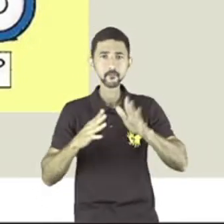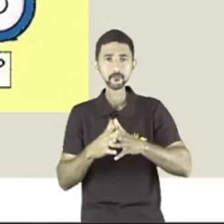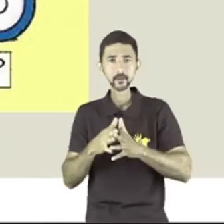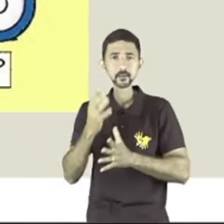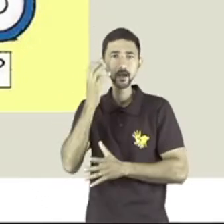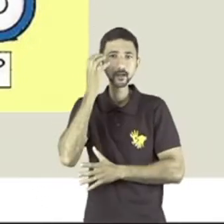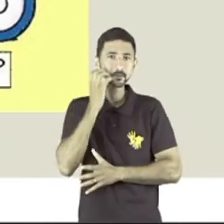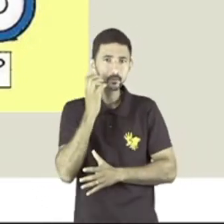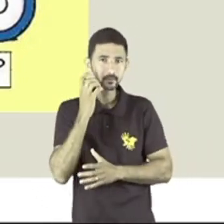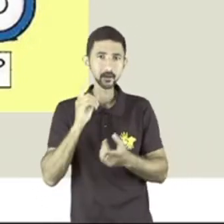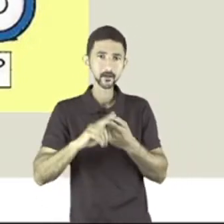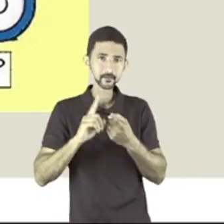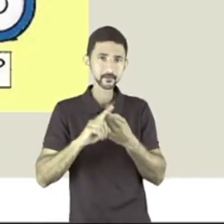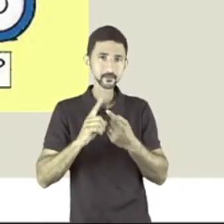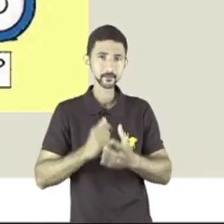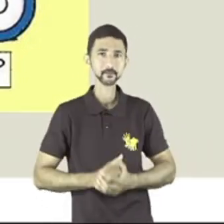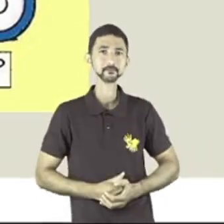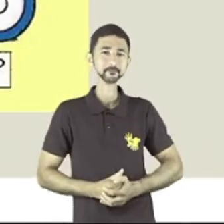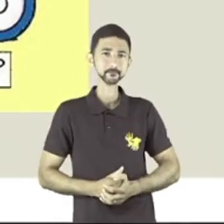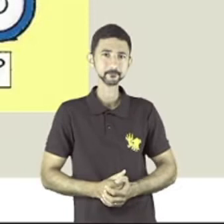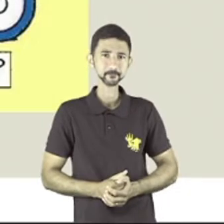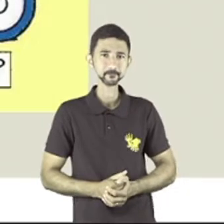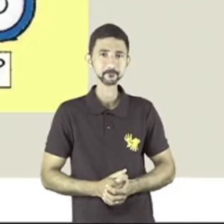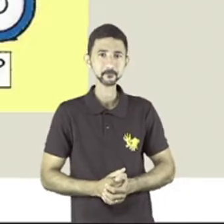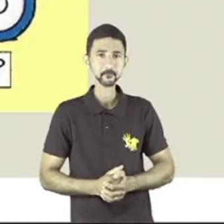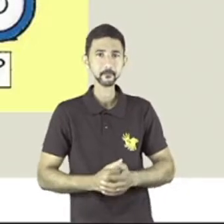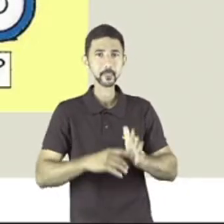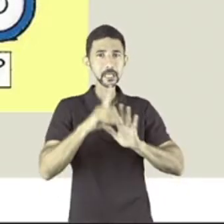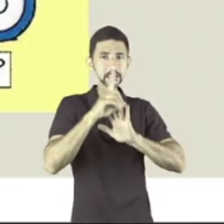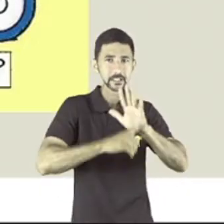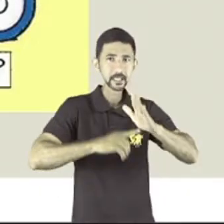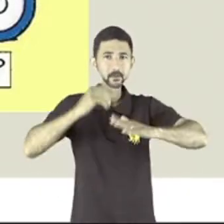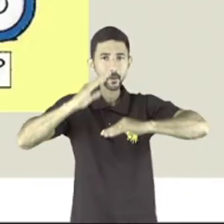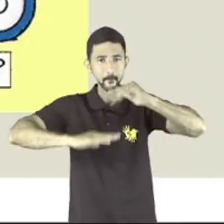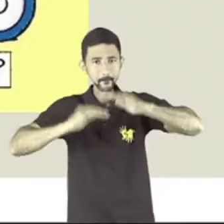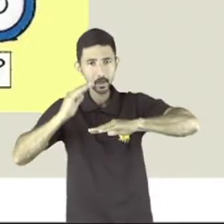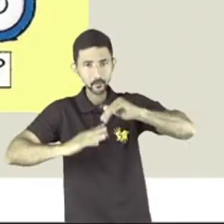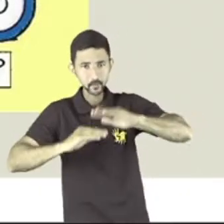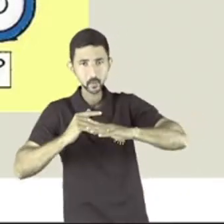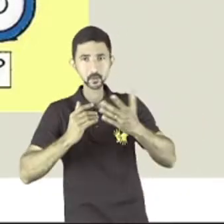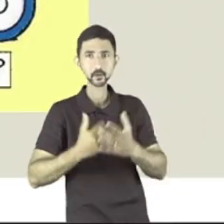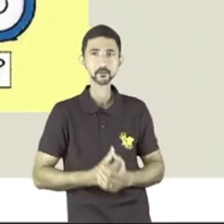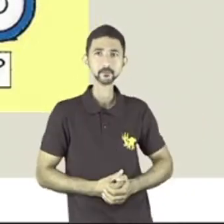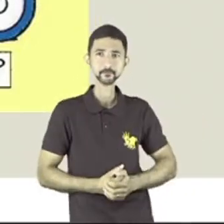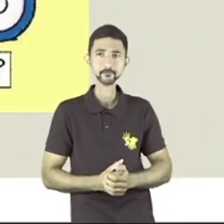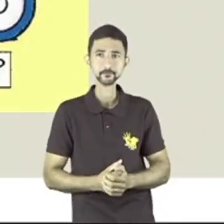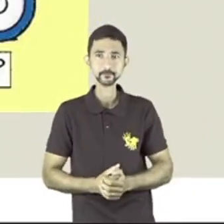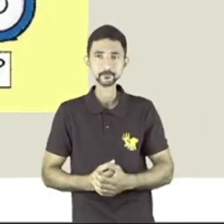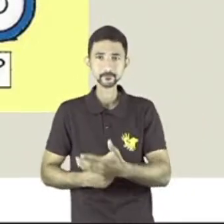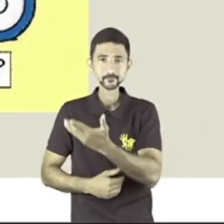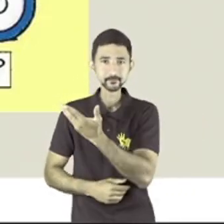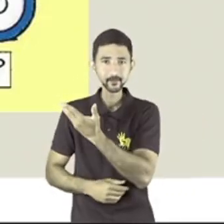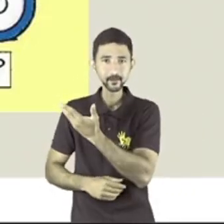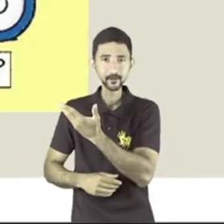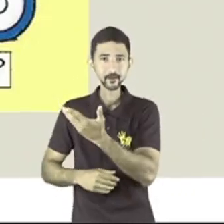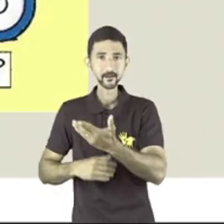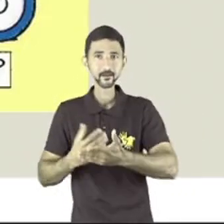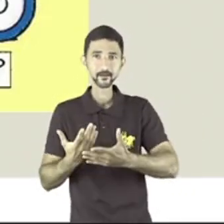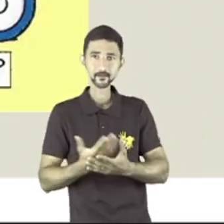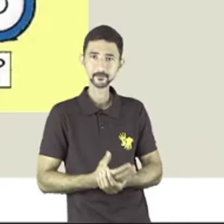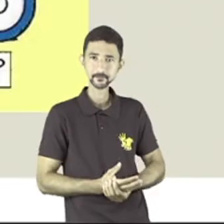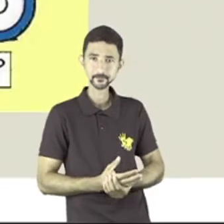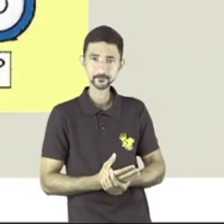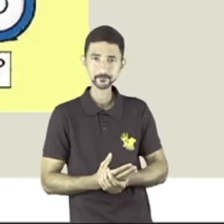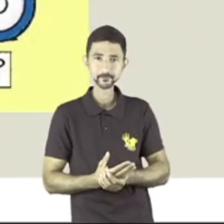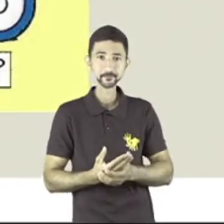são adotadas. Isso é um direito também. Direito à profissionalização, né? Olha aqui o Franjinha.